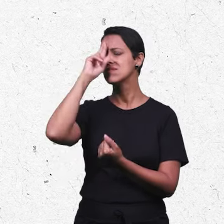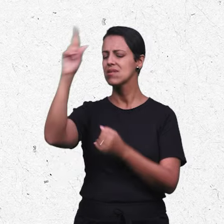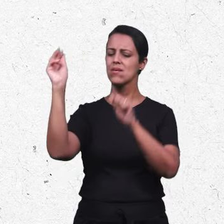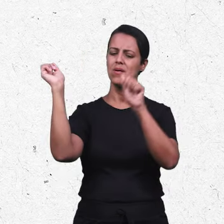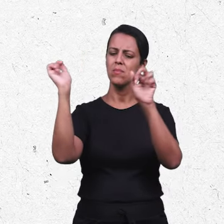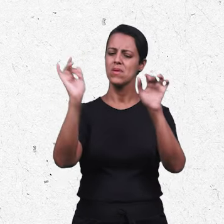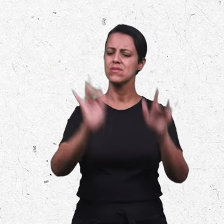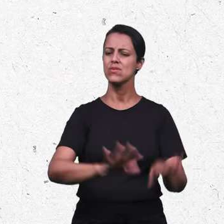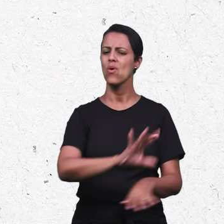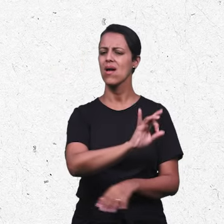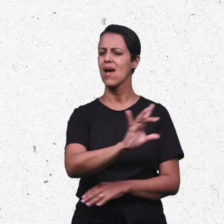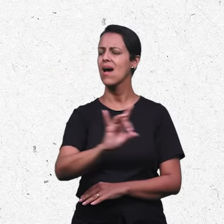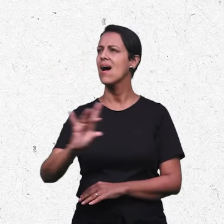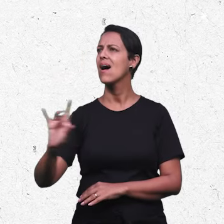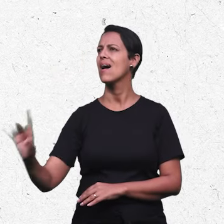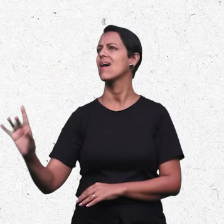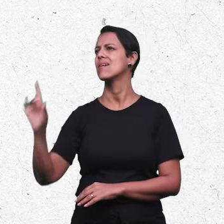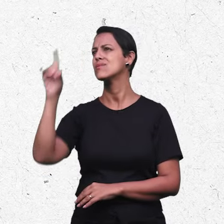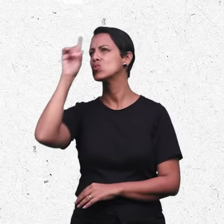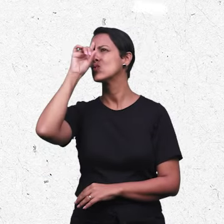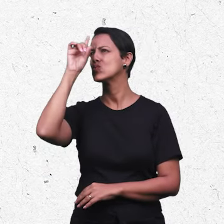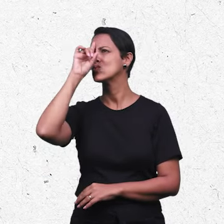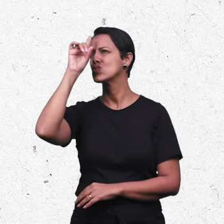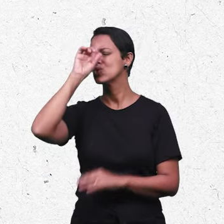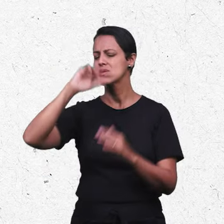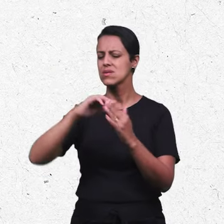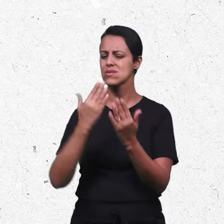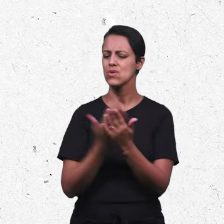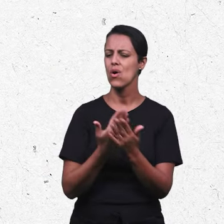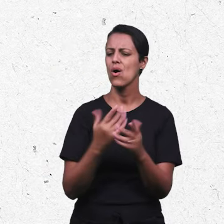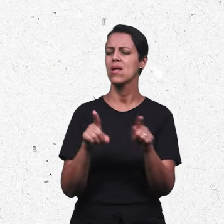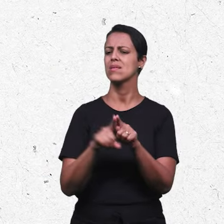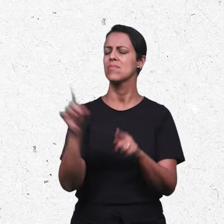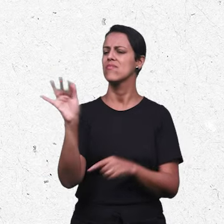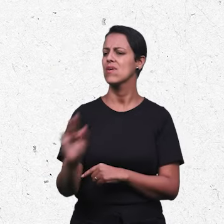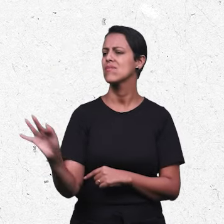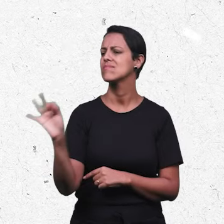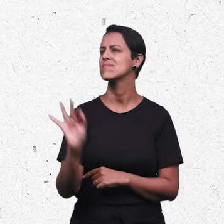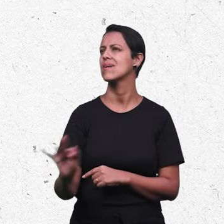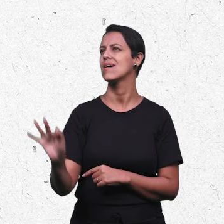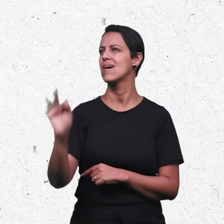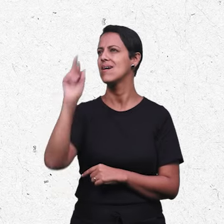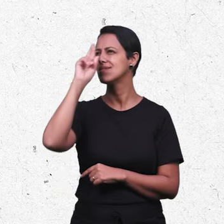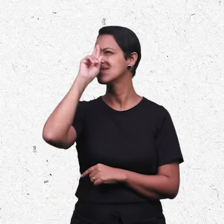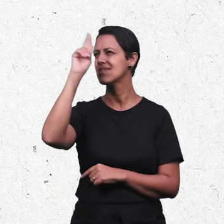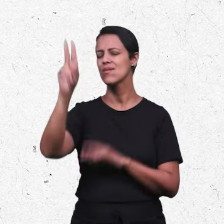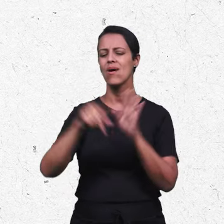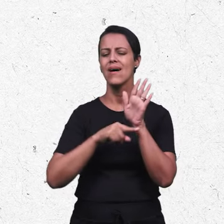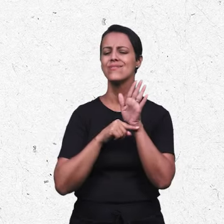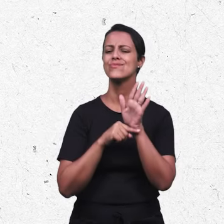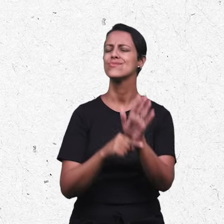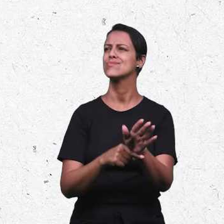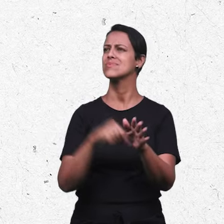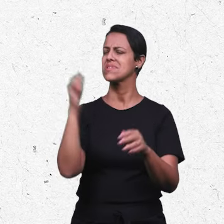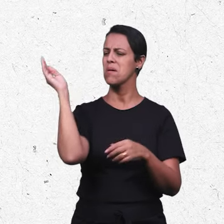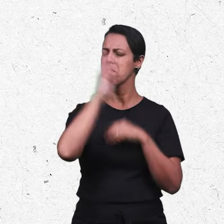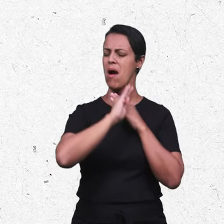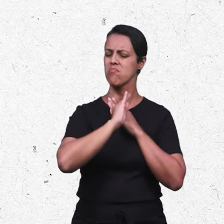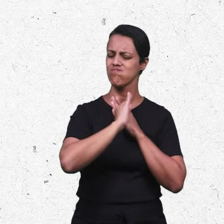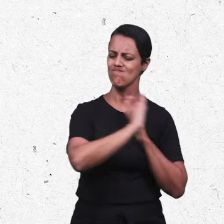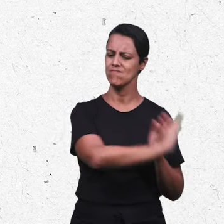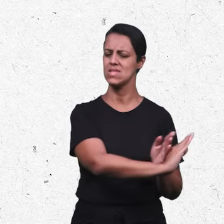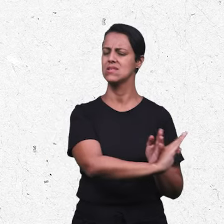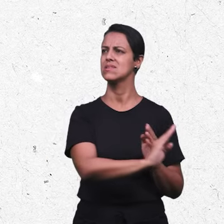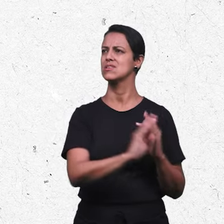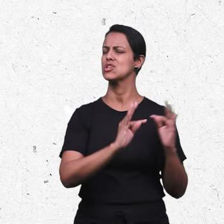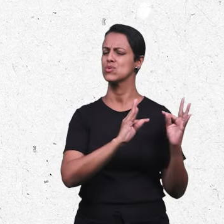que o Senhor possa estar abençoando meu pai a cada um deles a cada dia nas escolas meu pai nas faculdades que Senhor possa estar abençoando livrando meu pai de